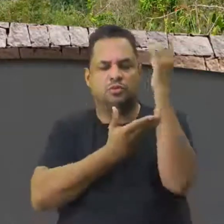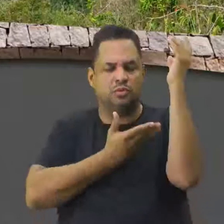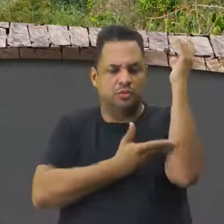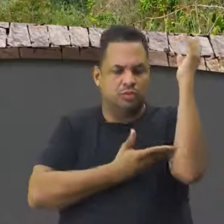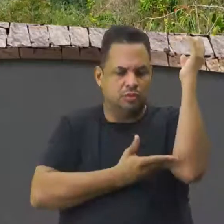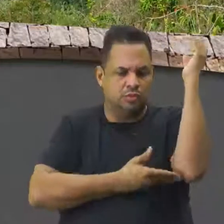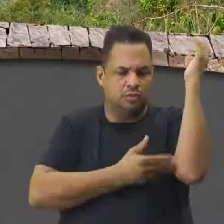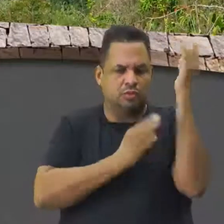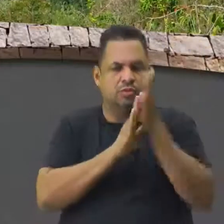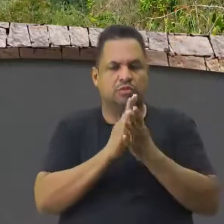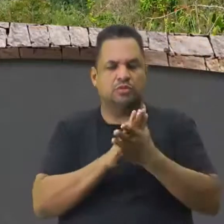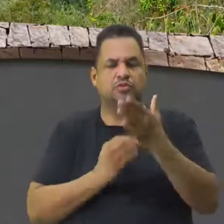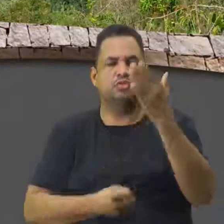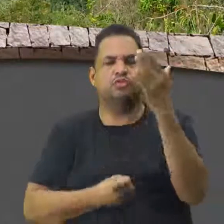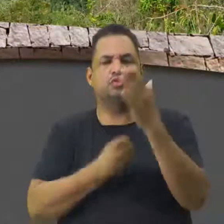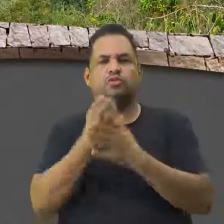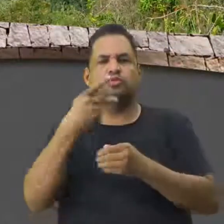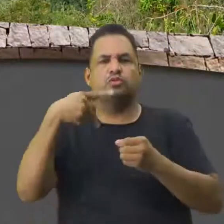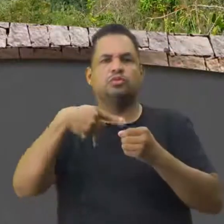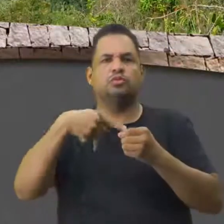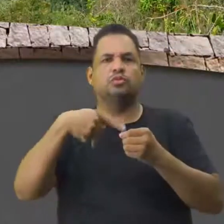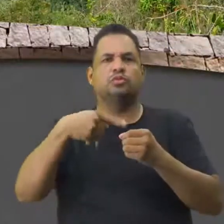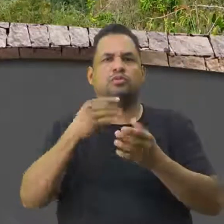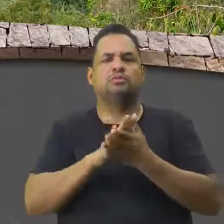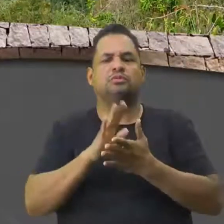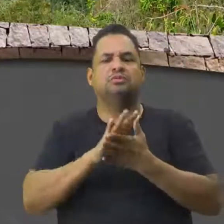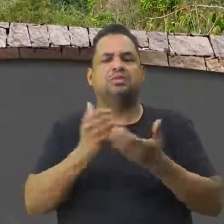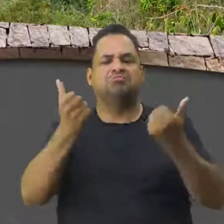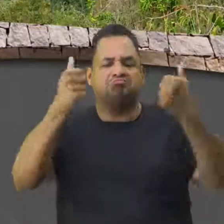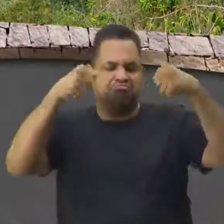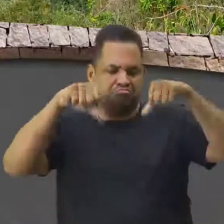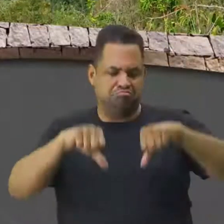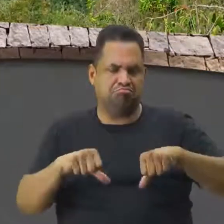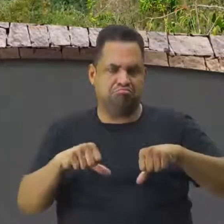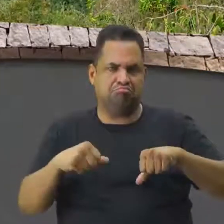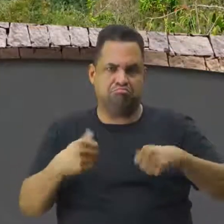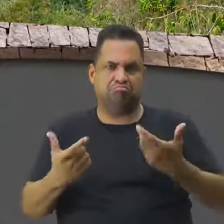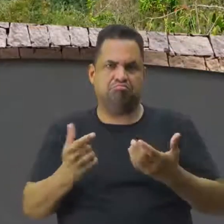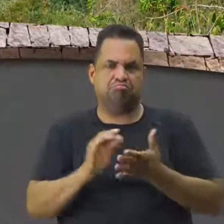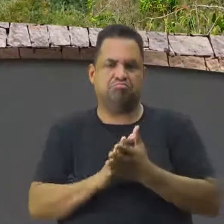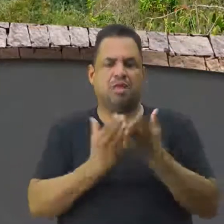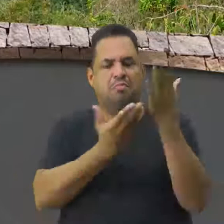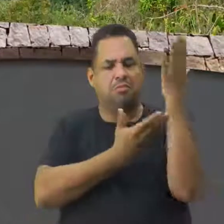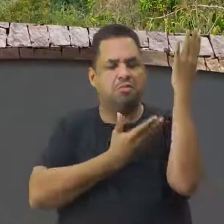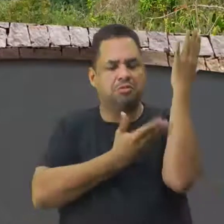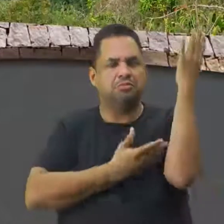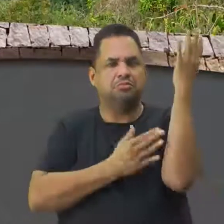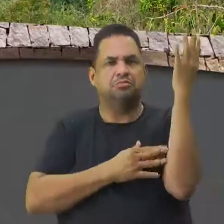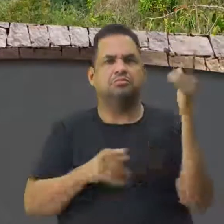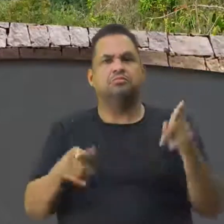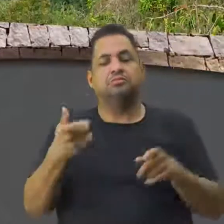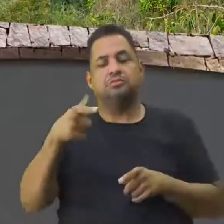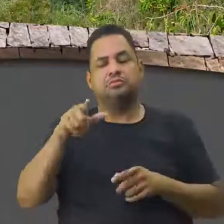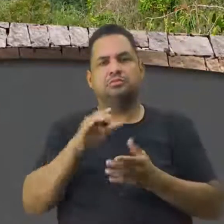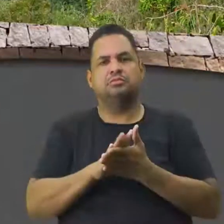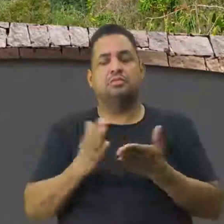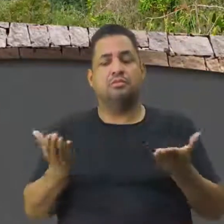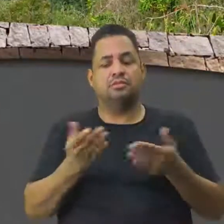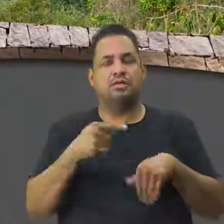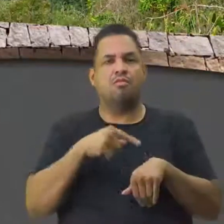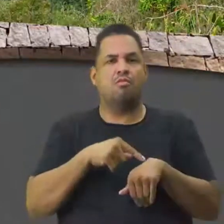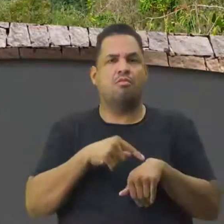vem do petróleo, entra novamente em decadência a borracha. Só que neste momento